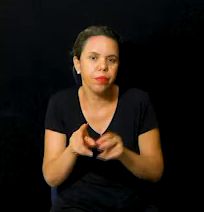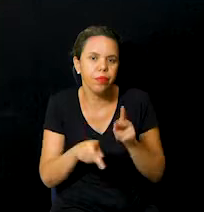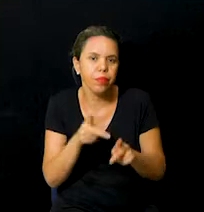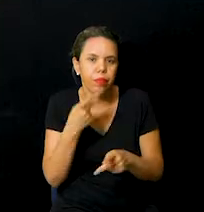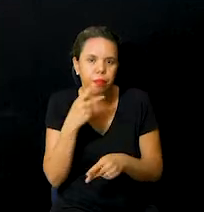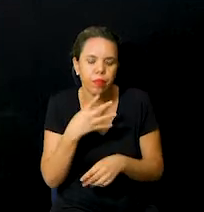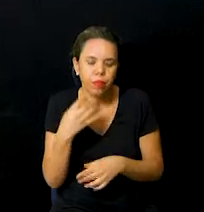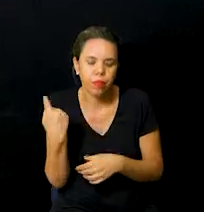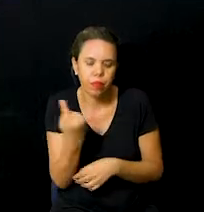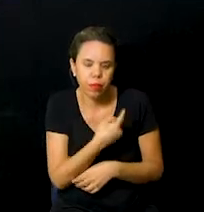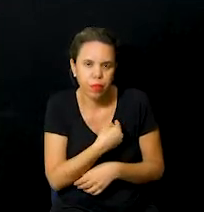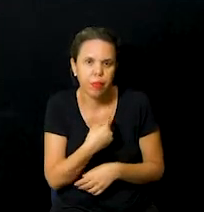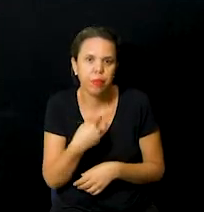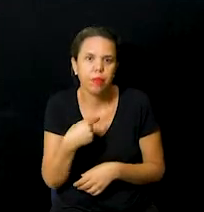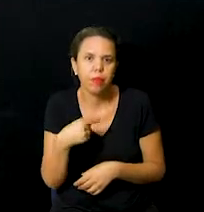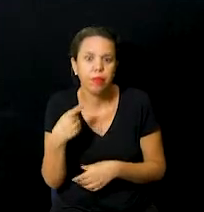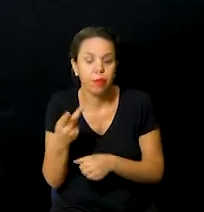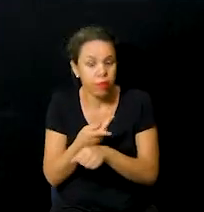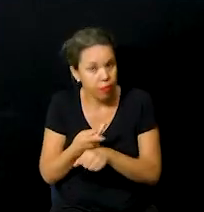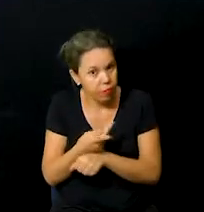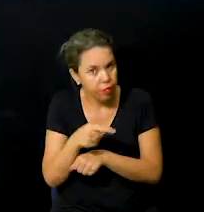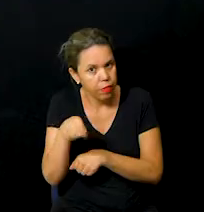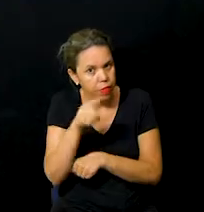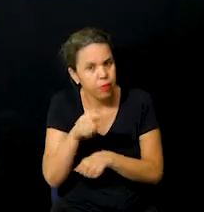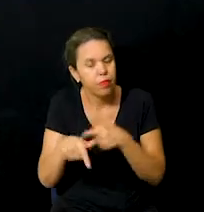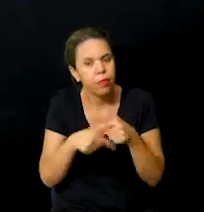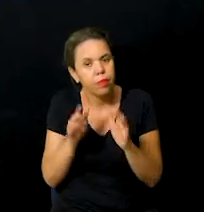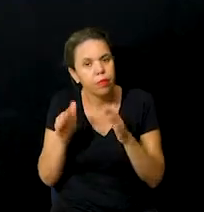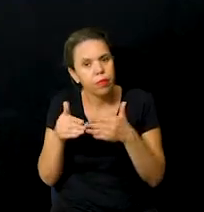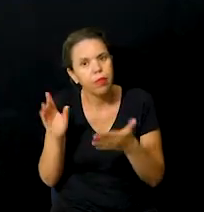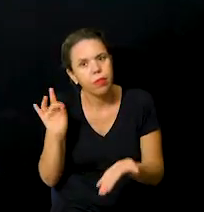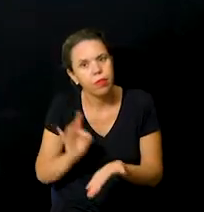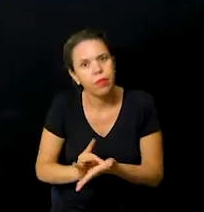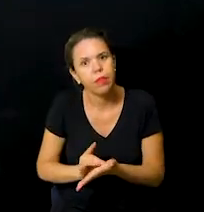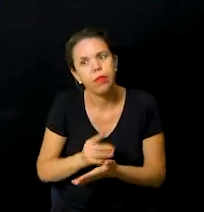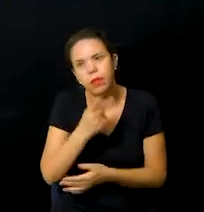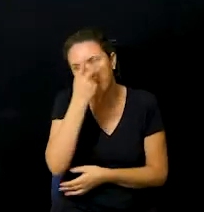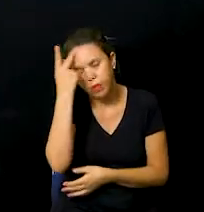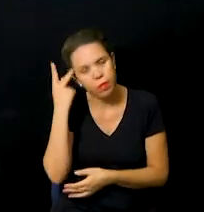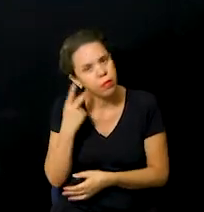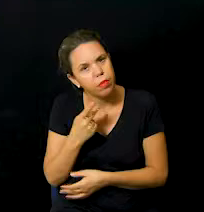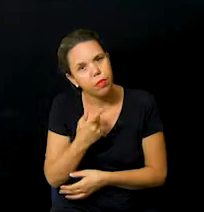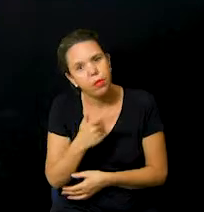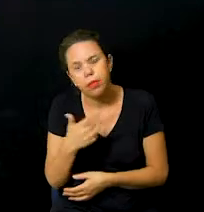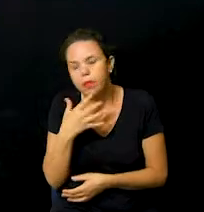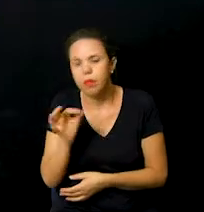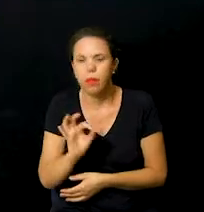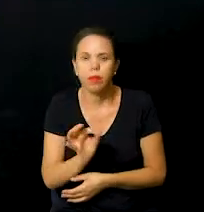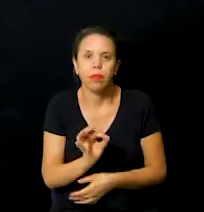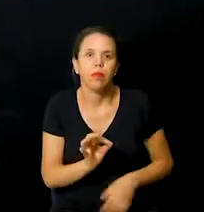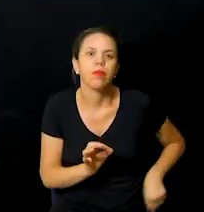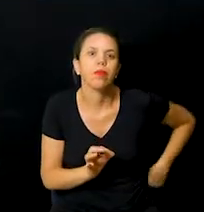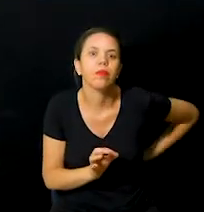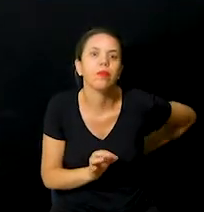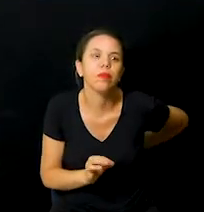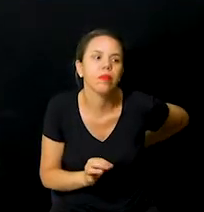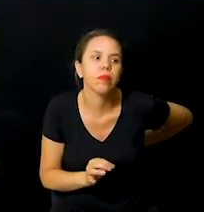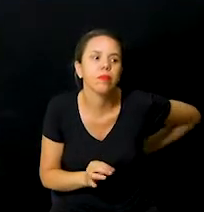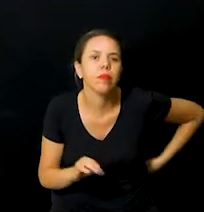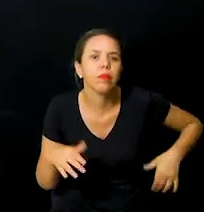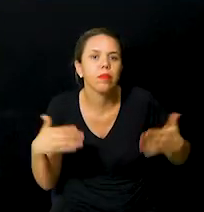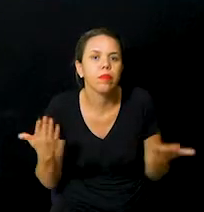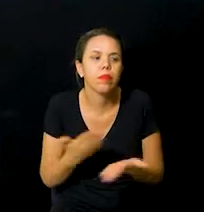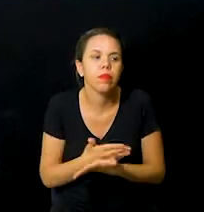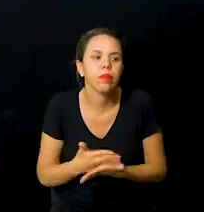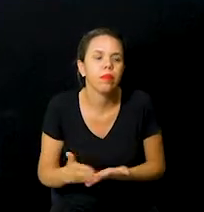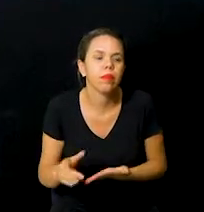As pessoas que nos conhecem, elas vão nos procurar. O nosso foco realmente são as pessoas que a gente não conhece. Então,